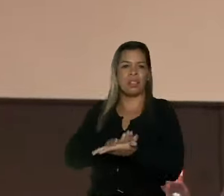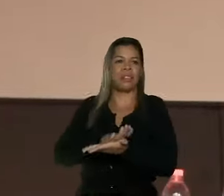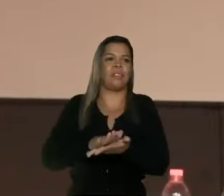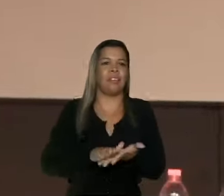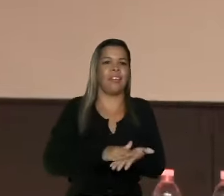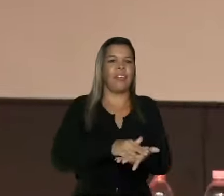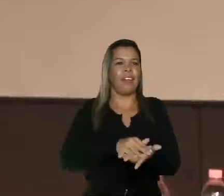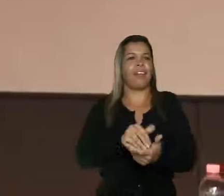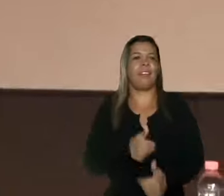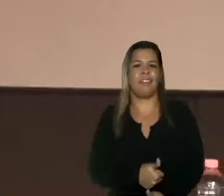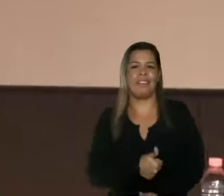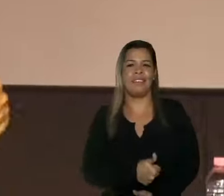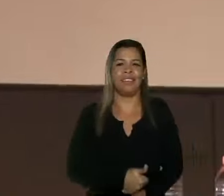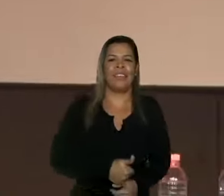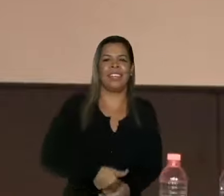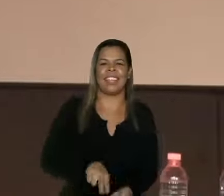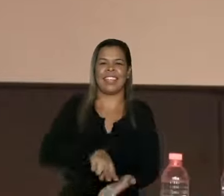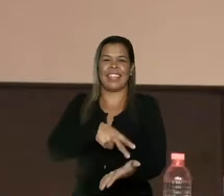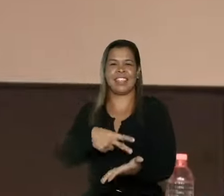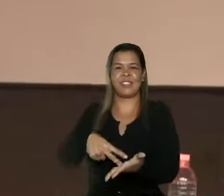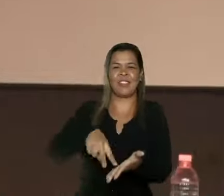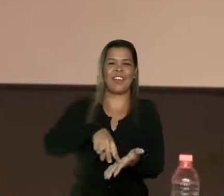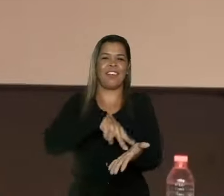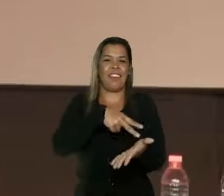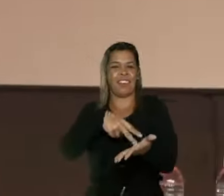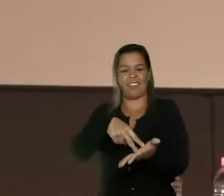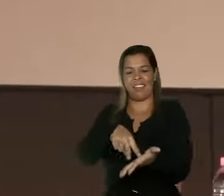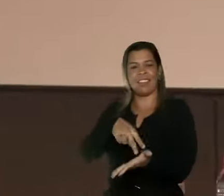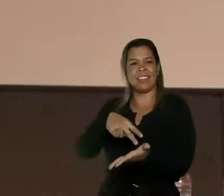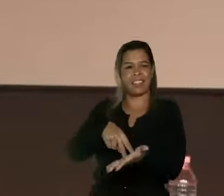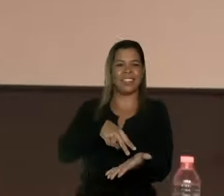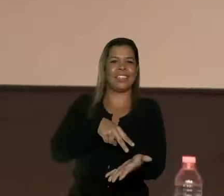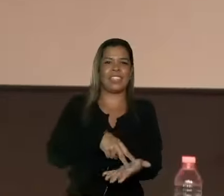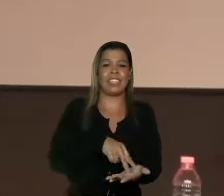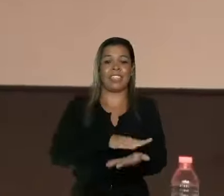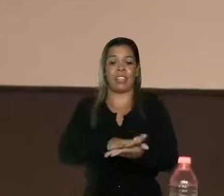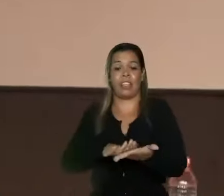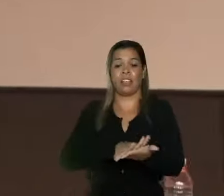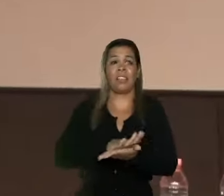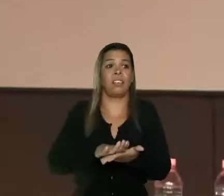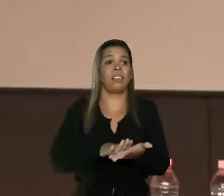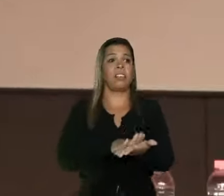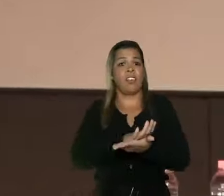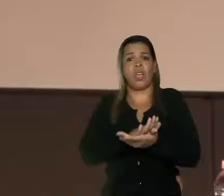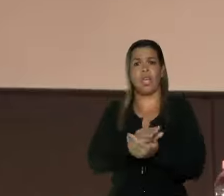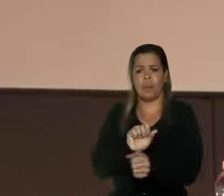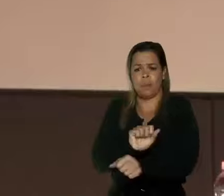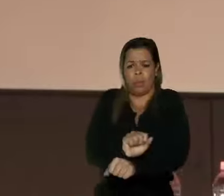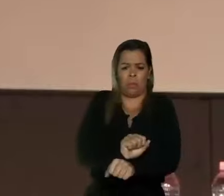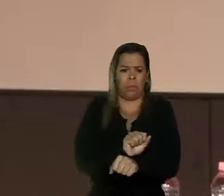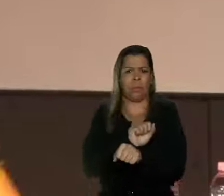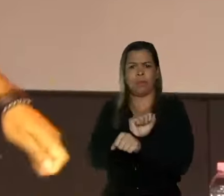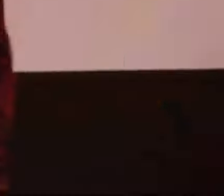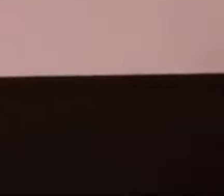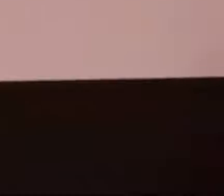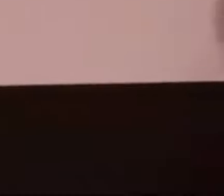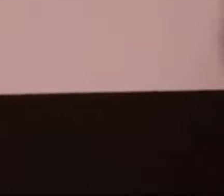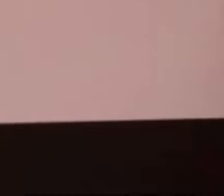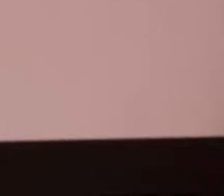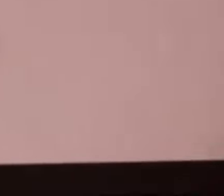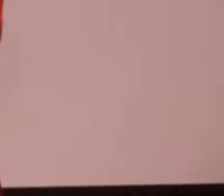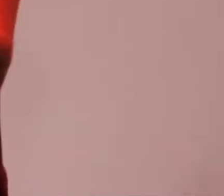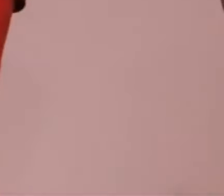eleve, yeah. Dance o reggae, sem nada que o eleve.